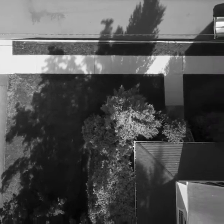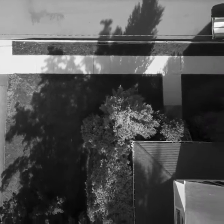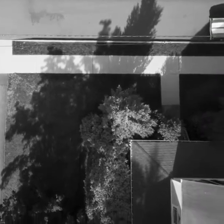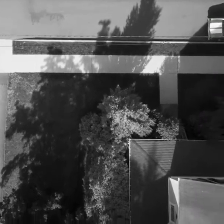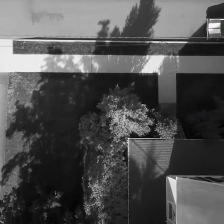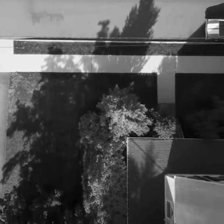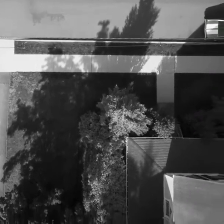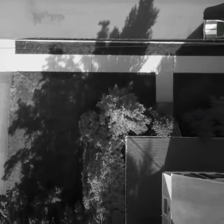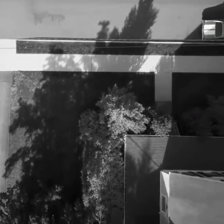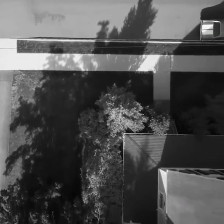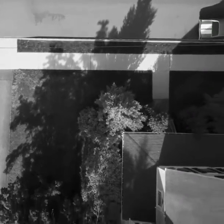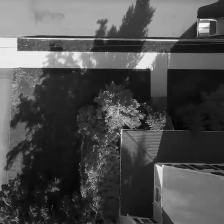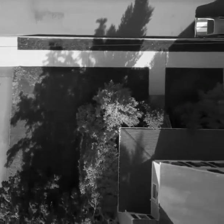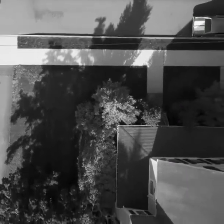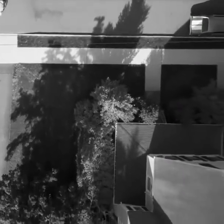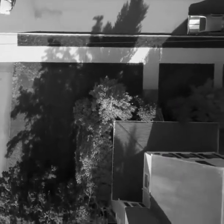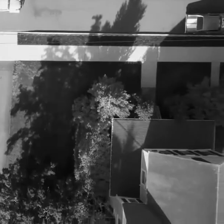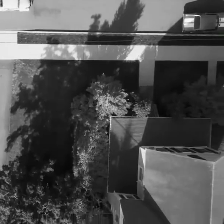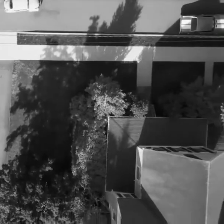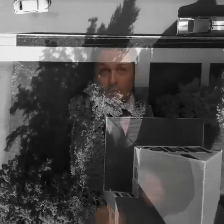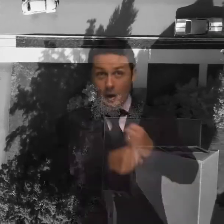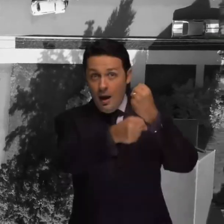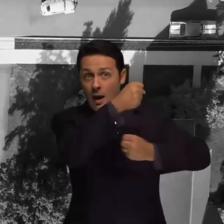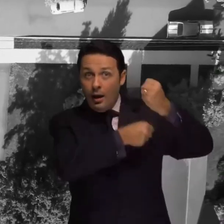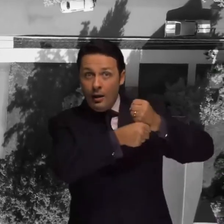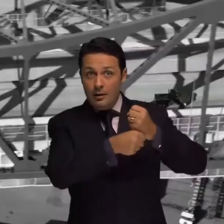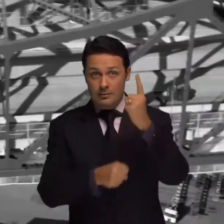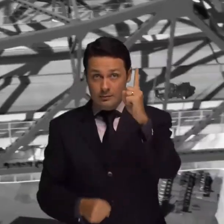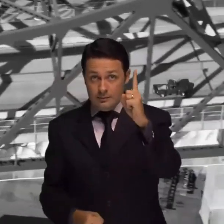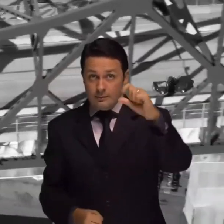Aprender a ler Braille foi um passo importante para mim.